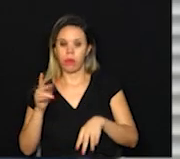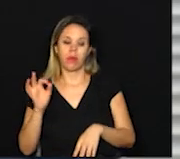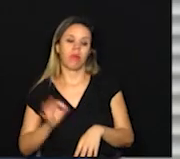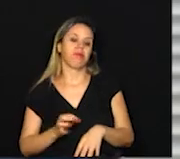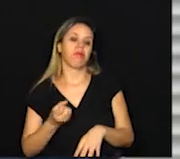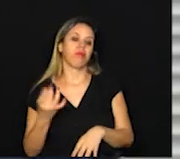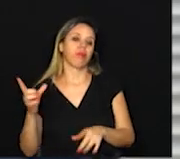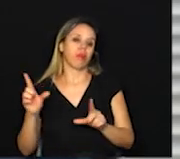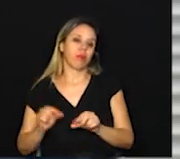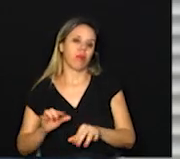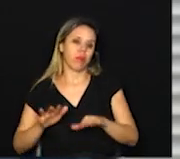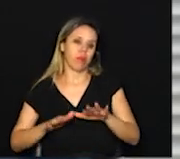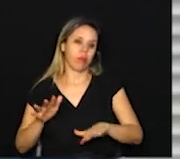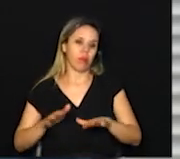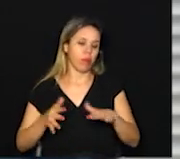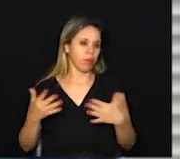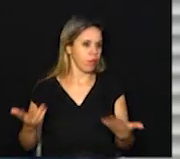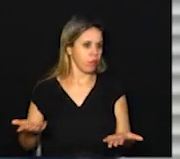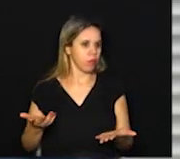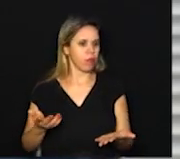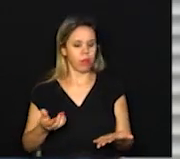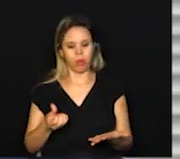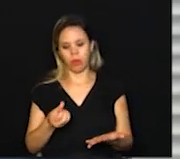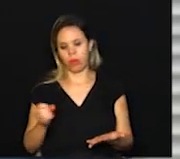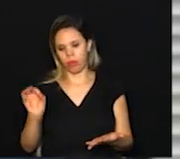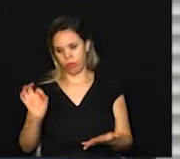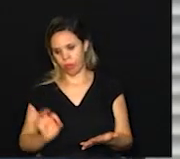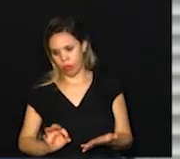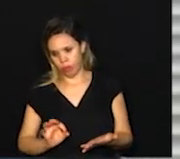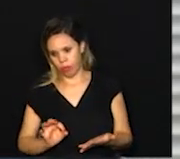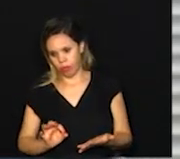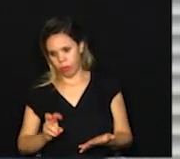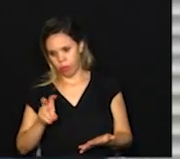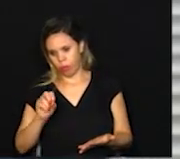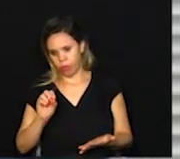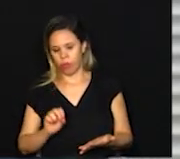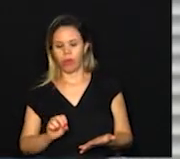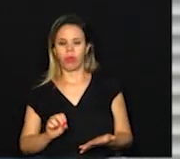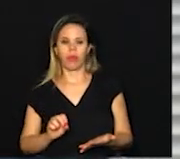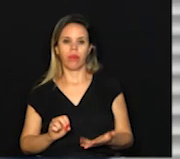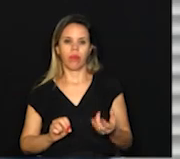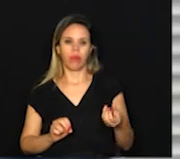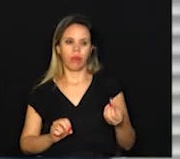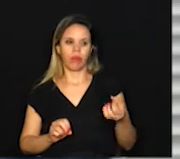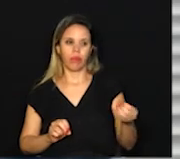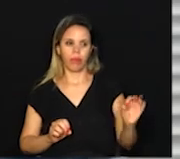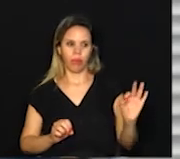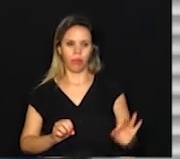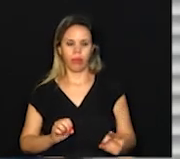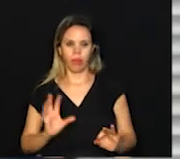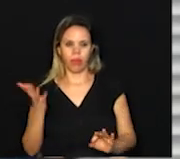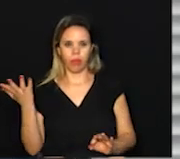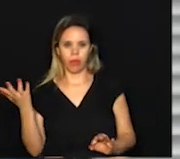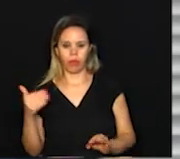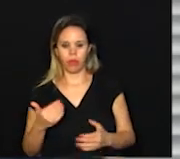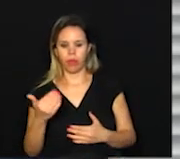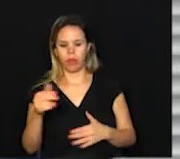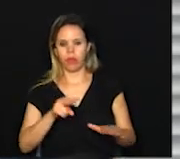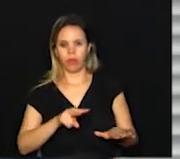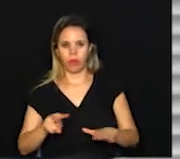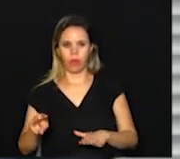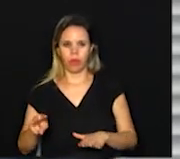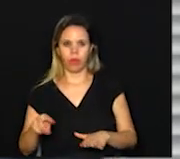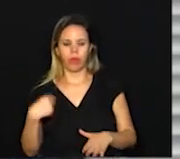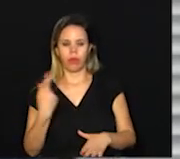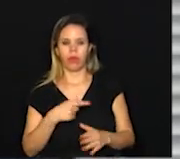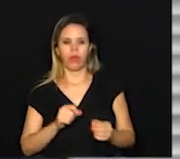pouquinho menos, mas com certeza em torno de 60%, entre 50% e 60% ocorre. Nas próximas semanas, o